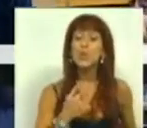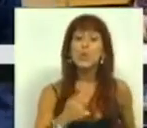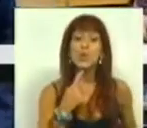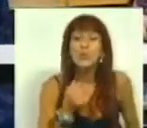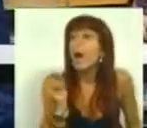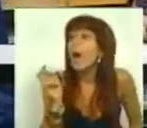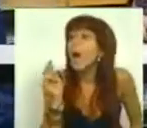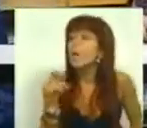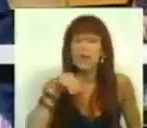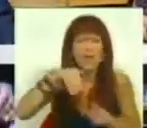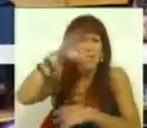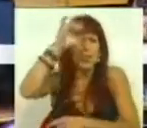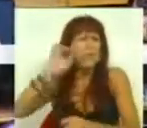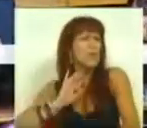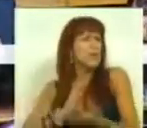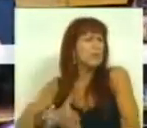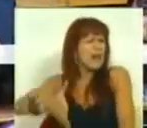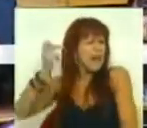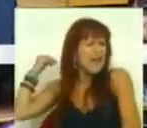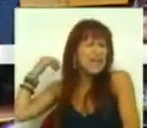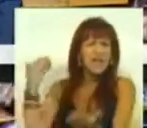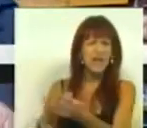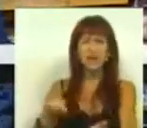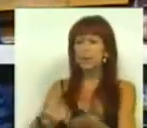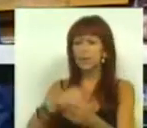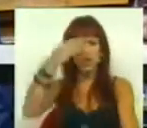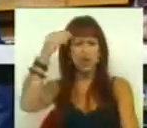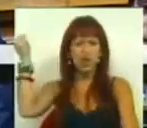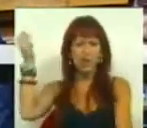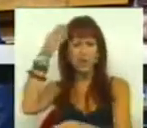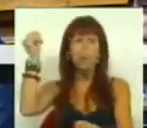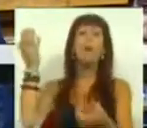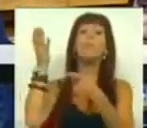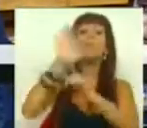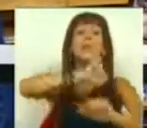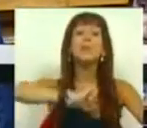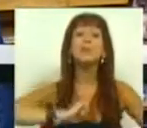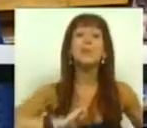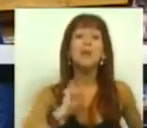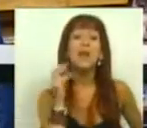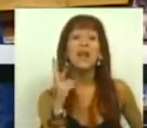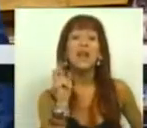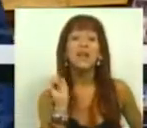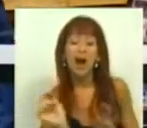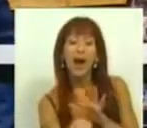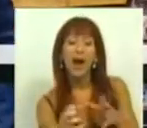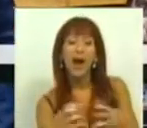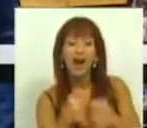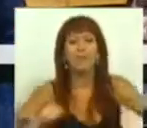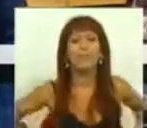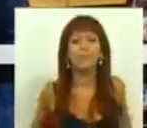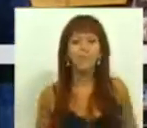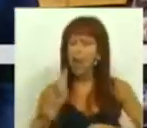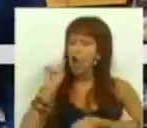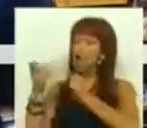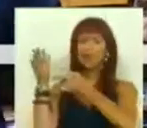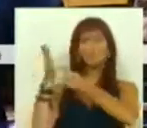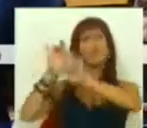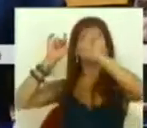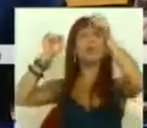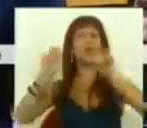com tantos anos de governo nestes últimos 15 anos, sempre se esqueceram. Por exemplo, o IVA de caixa. Por exemplo, aquilo